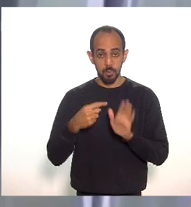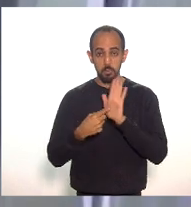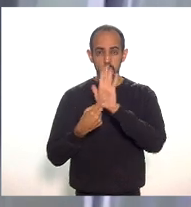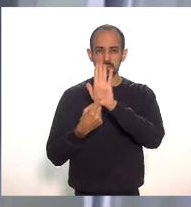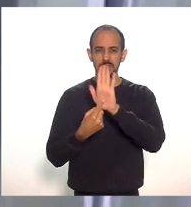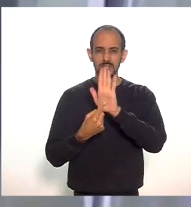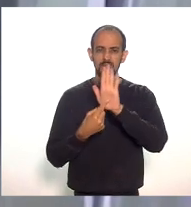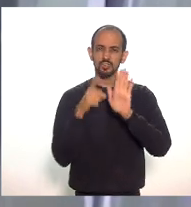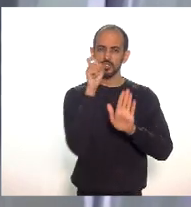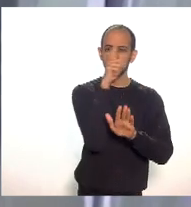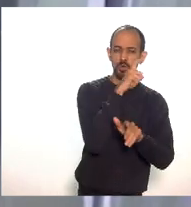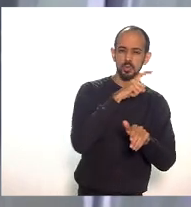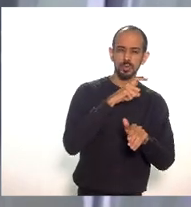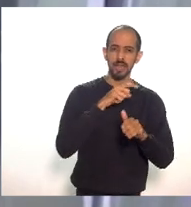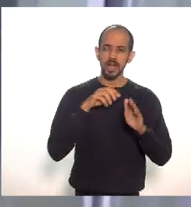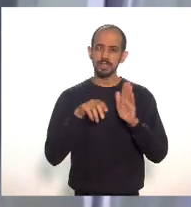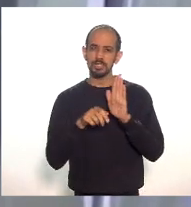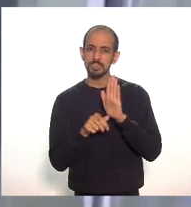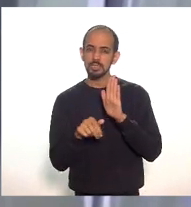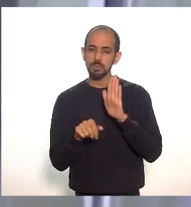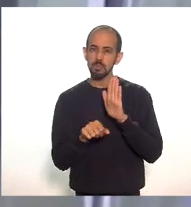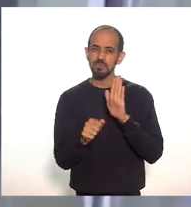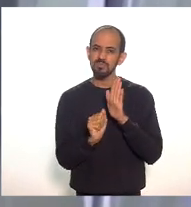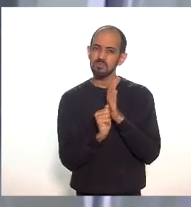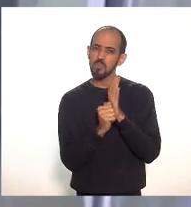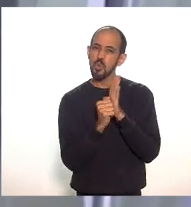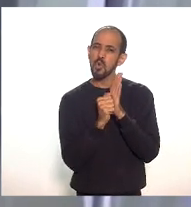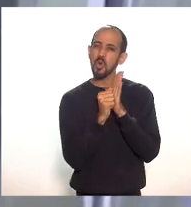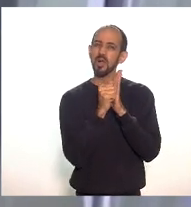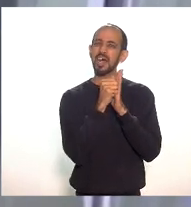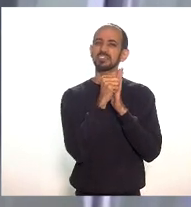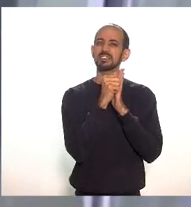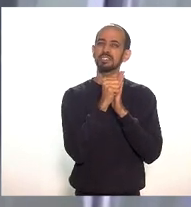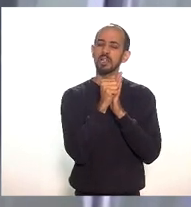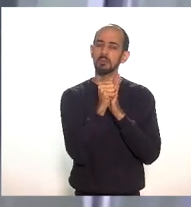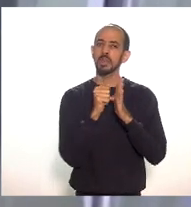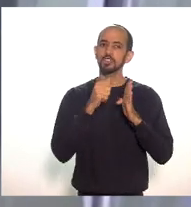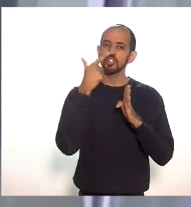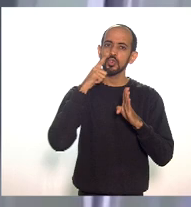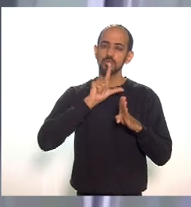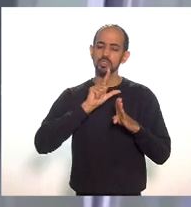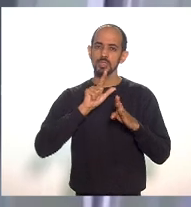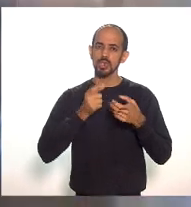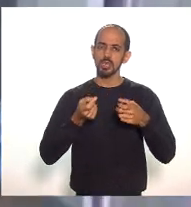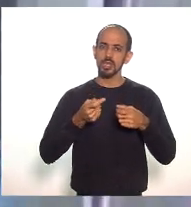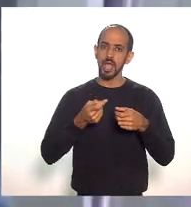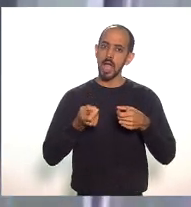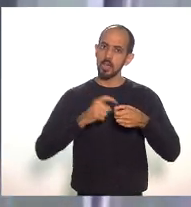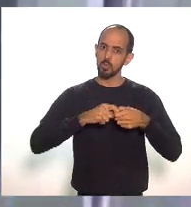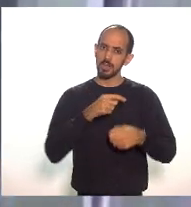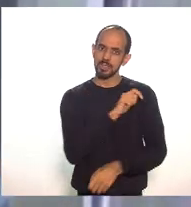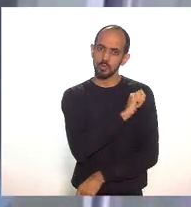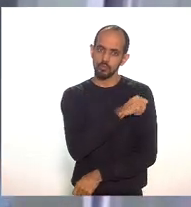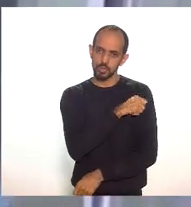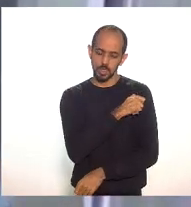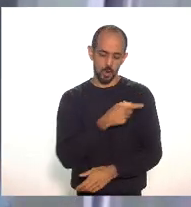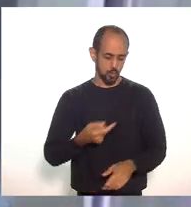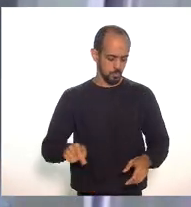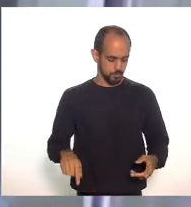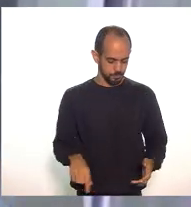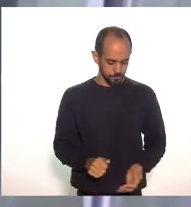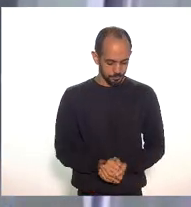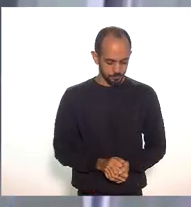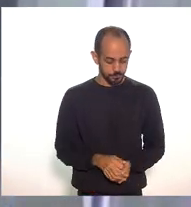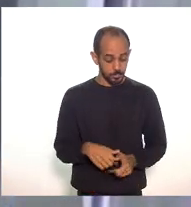adicionais burocráticos para a prorrogação do regime de recuperação fiscal entre outras questões que